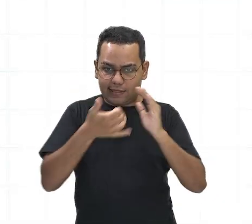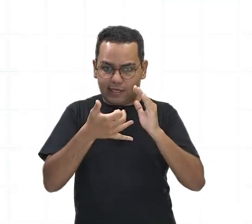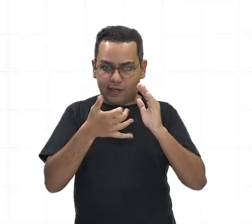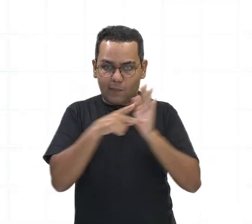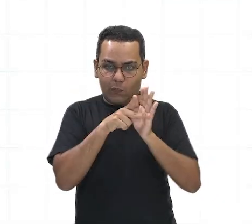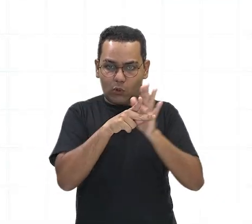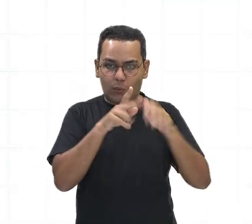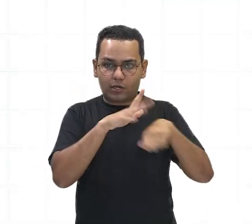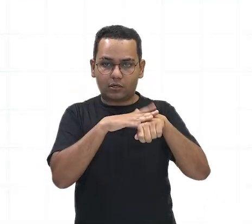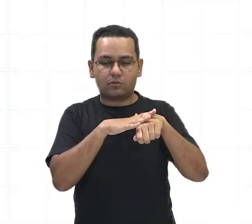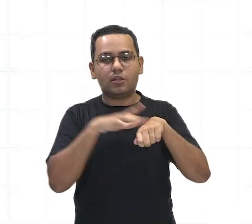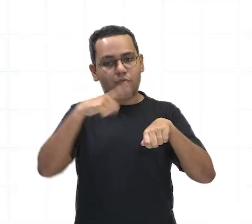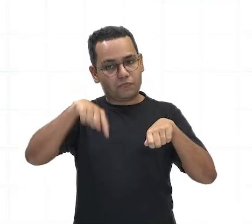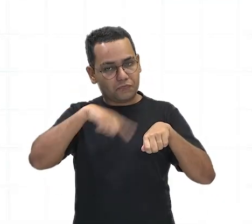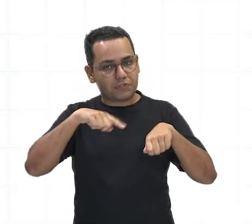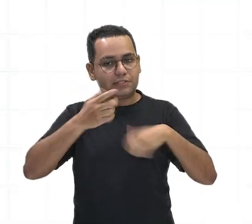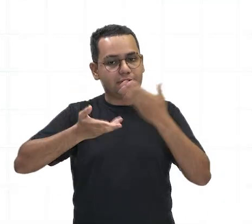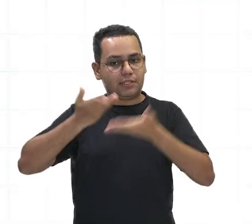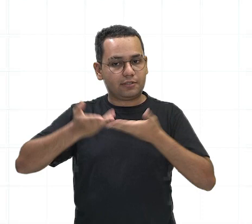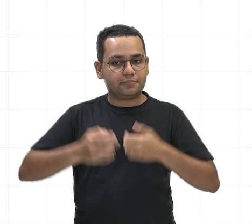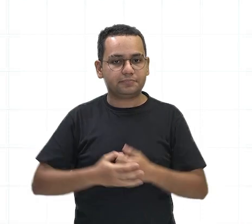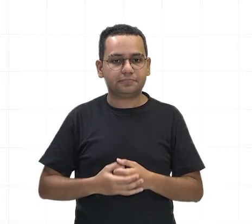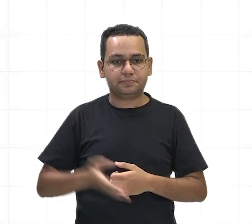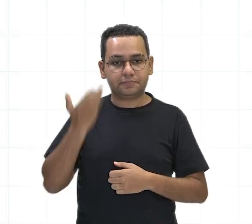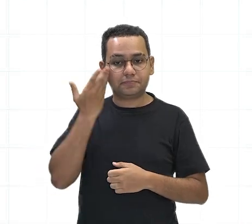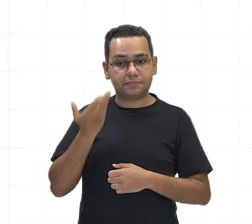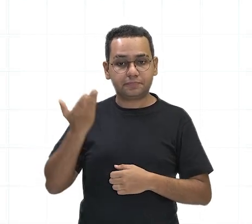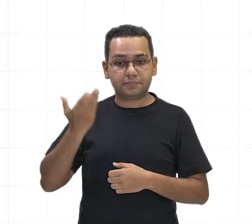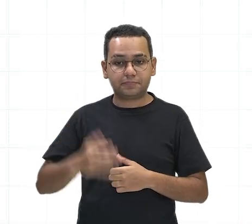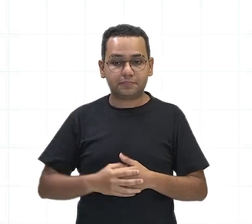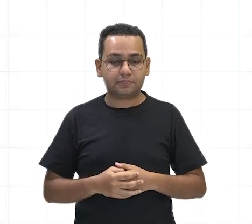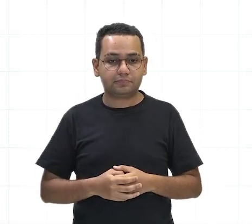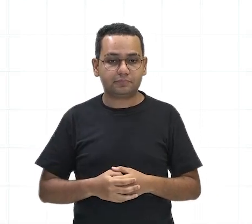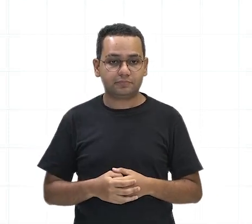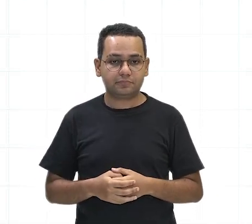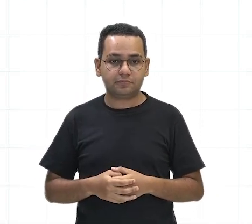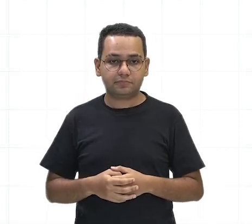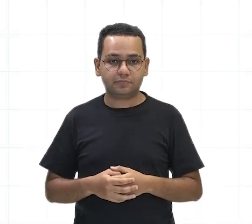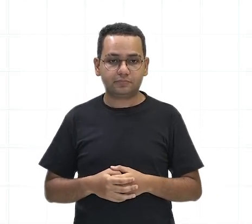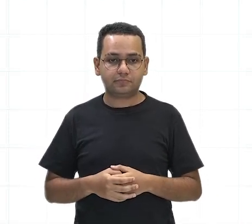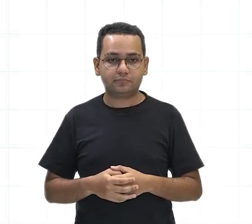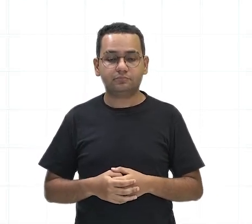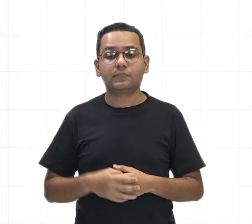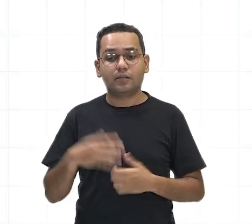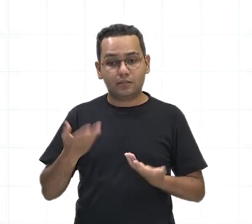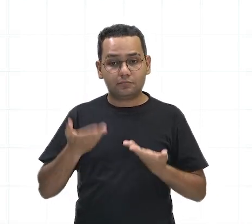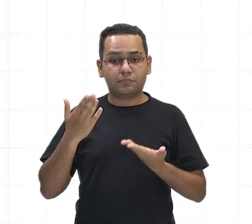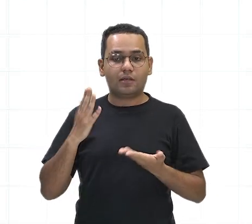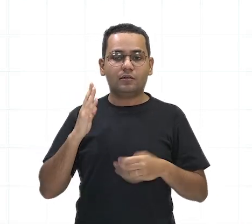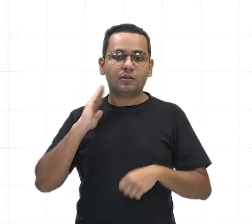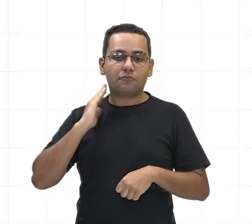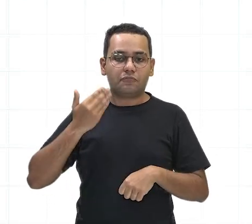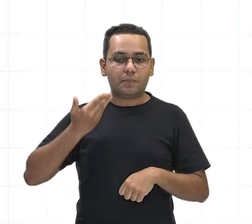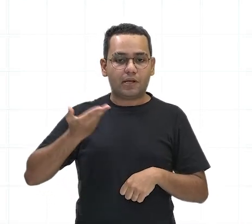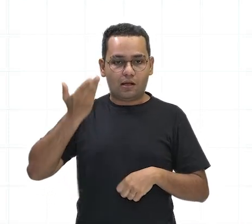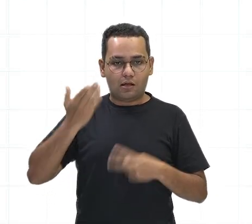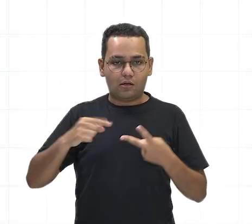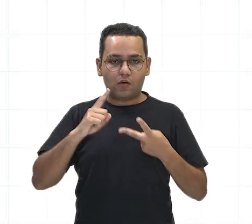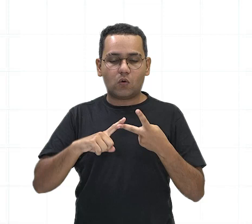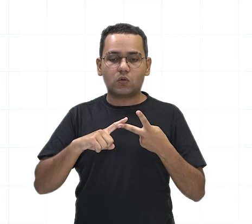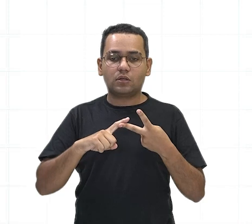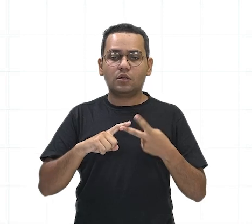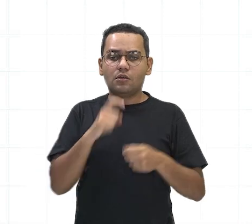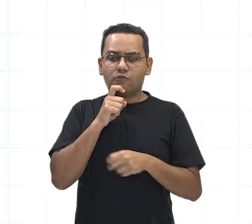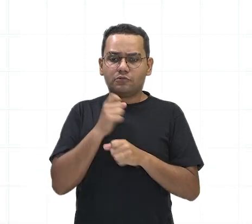sintomas da malária. A malária pode apresentar aí nos indivíduos febre alta,